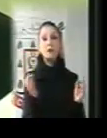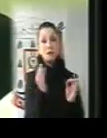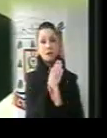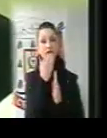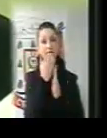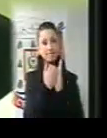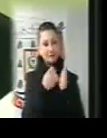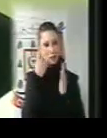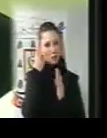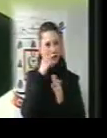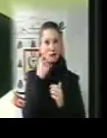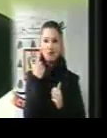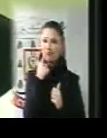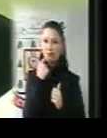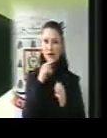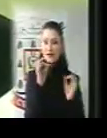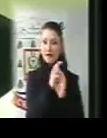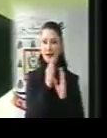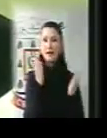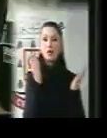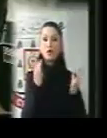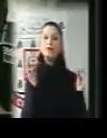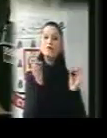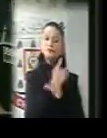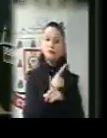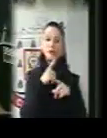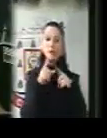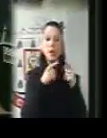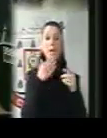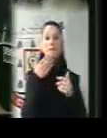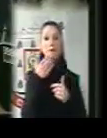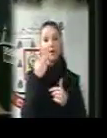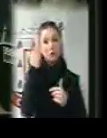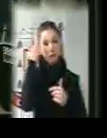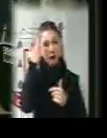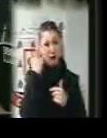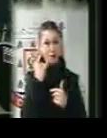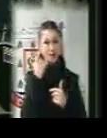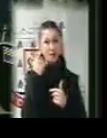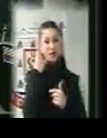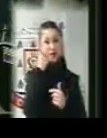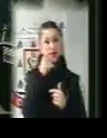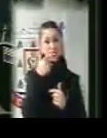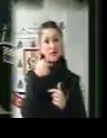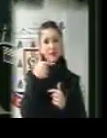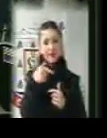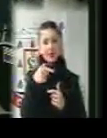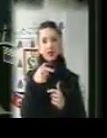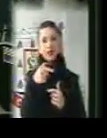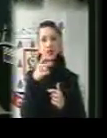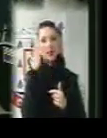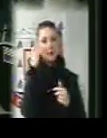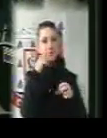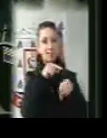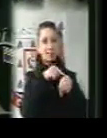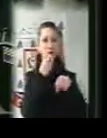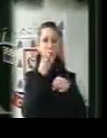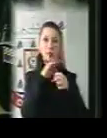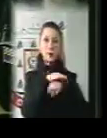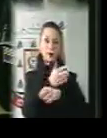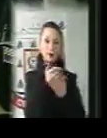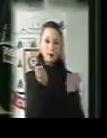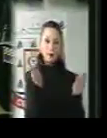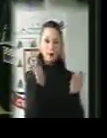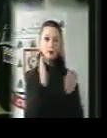Terminada a ordem do dia, não havendo mais nada a tratar, encerramos o trabalho da presidente de sessão, convocando os senhores vereadores para a próxima dia 7 do corrente, amanhã no horário regimental. Boa noite a